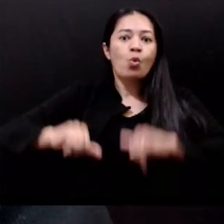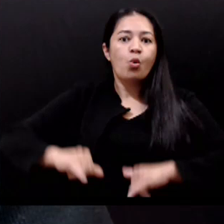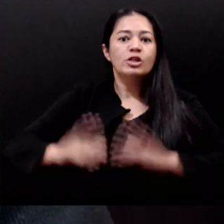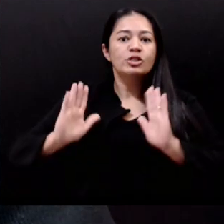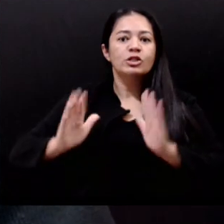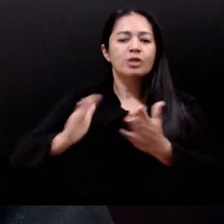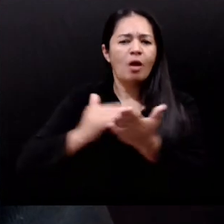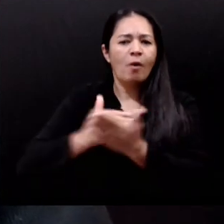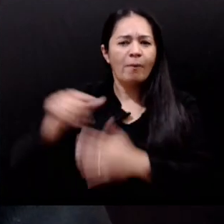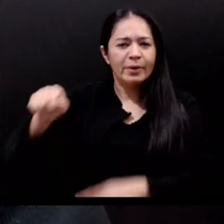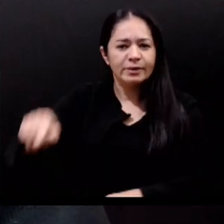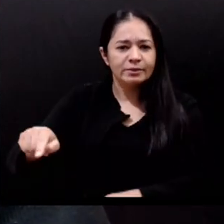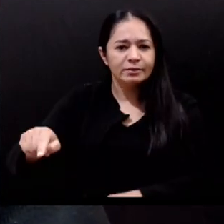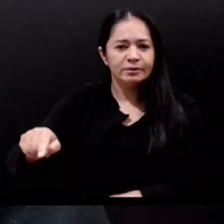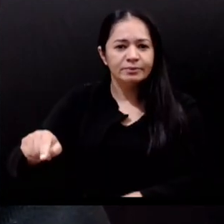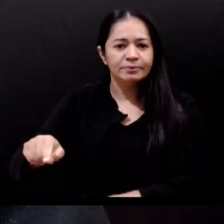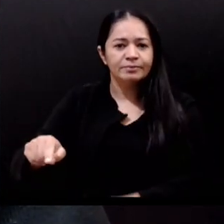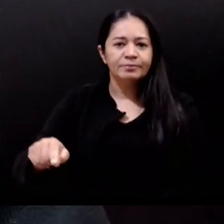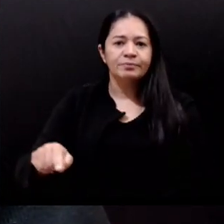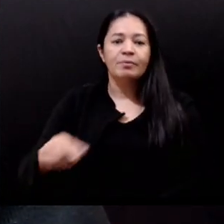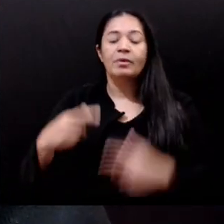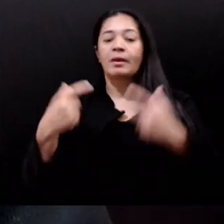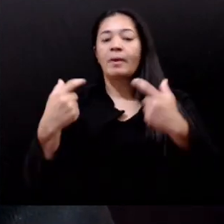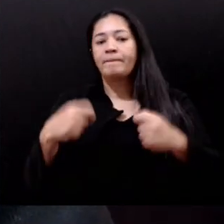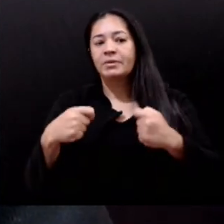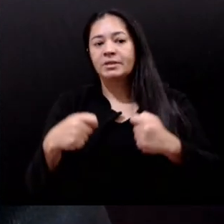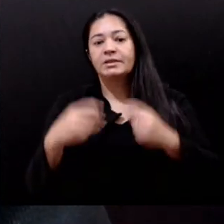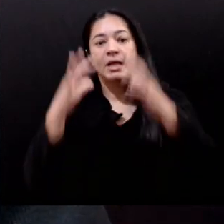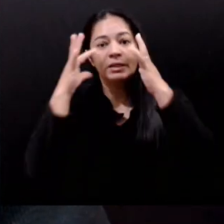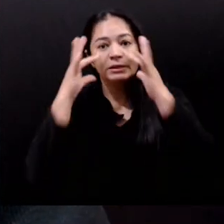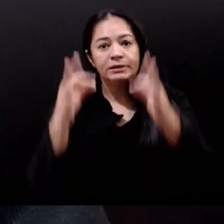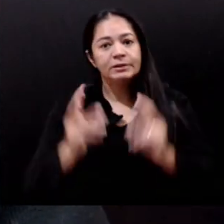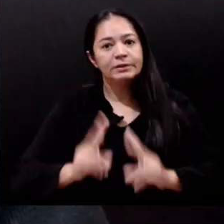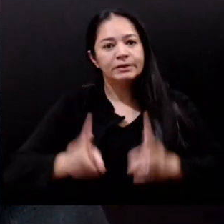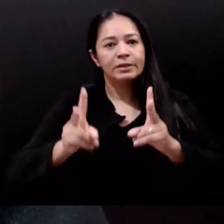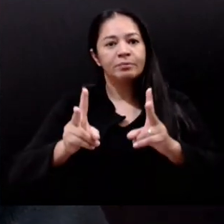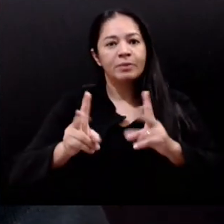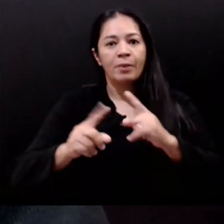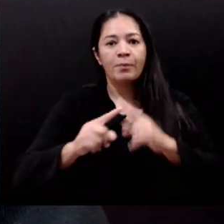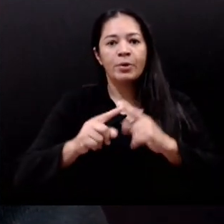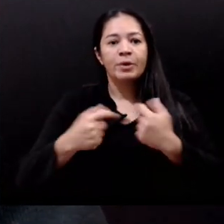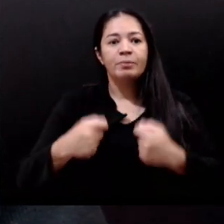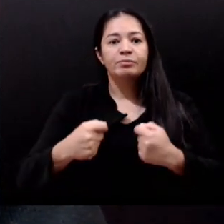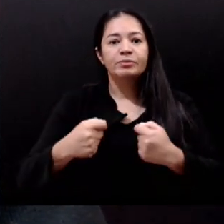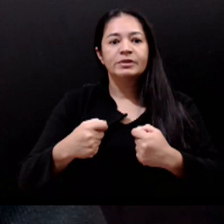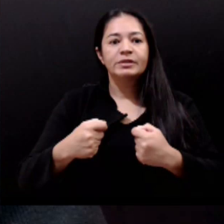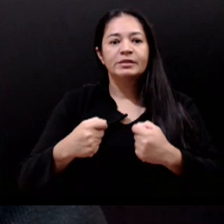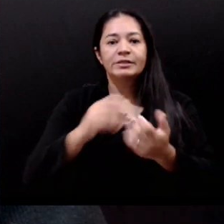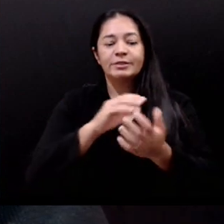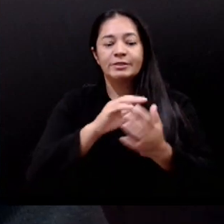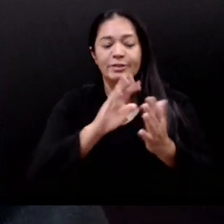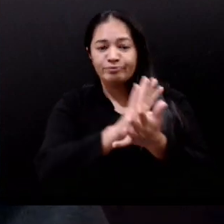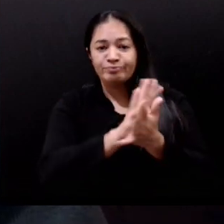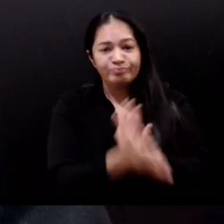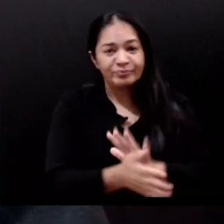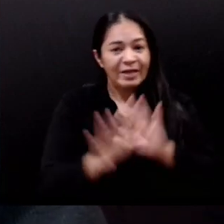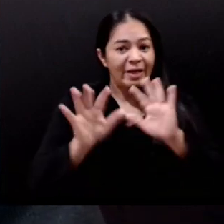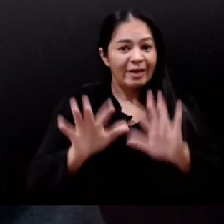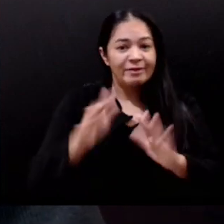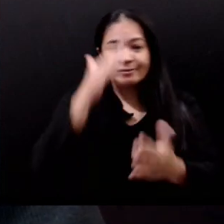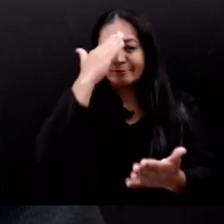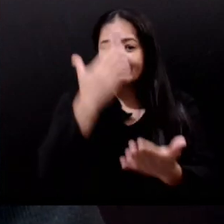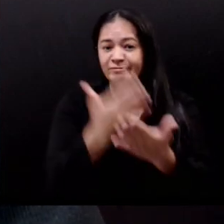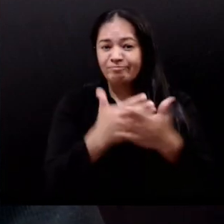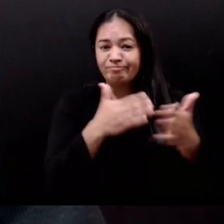Então, isso precisa estar atento o tempo todo, porque precisa desconstruir, né, essas crenças que elas estão